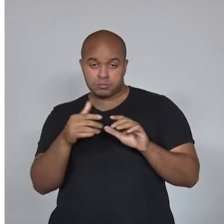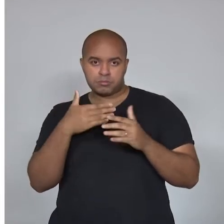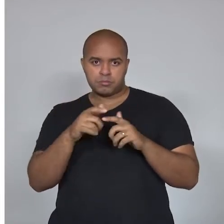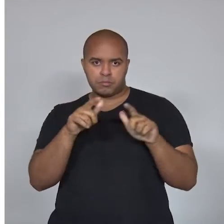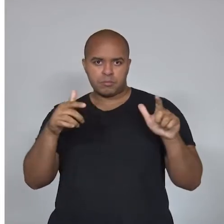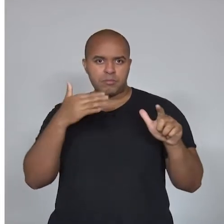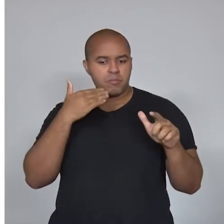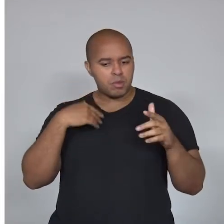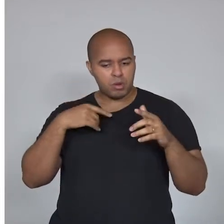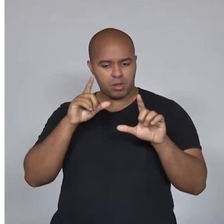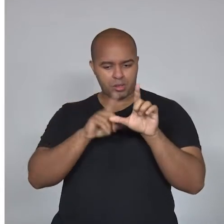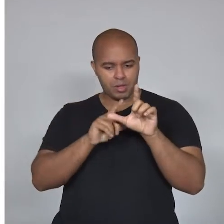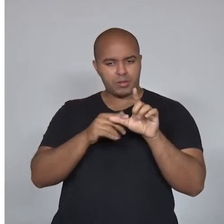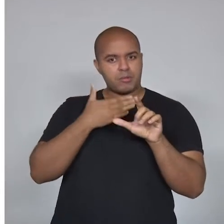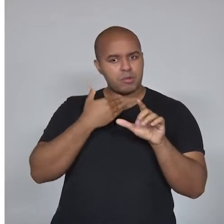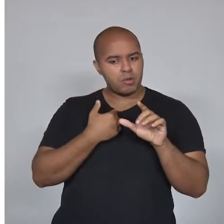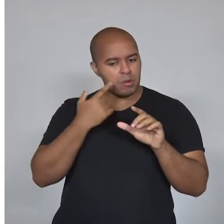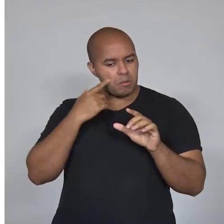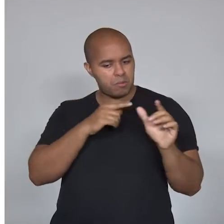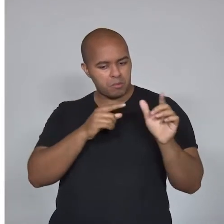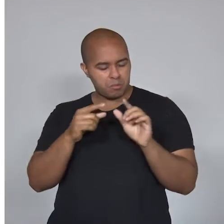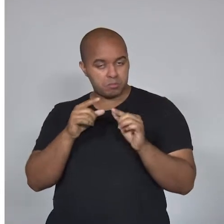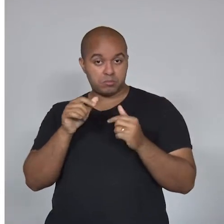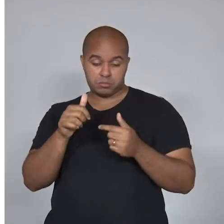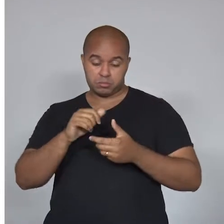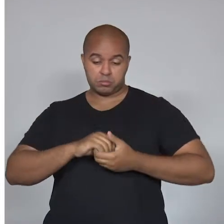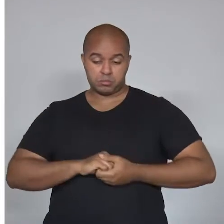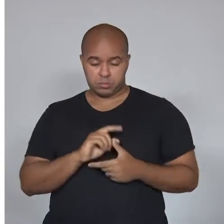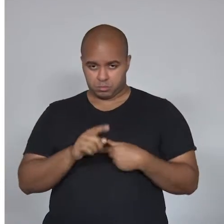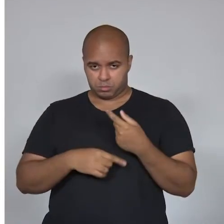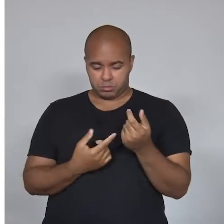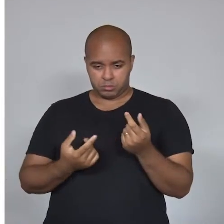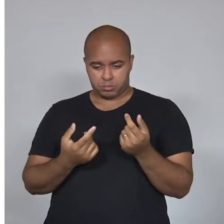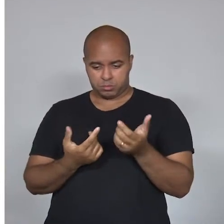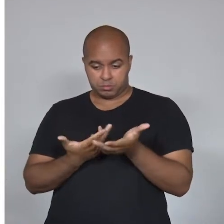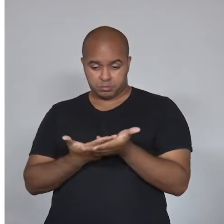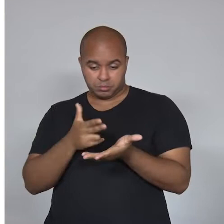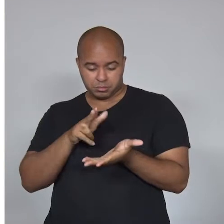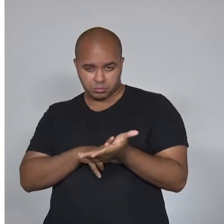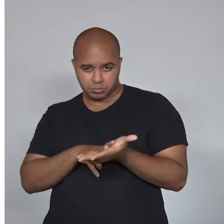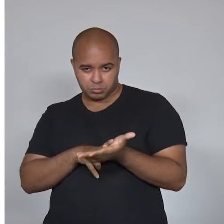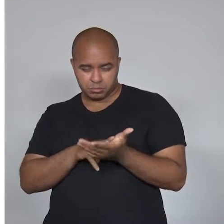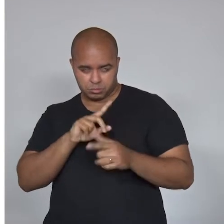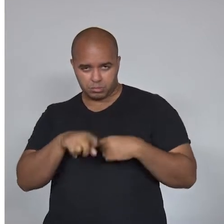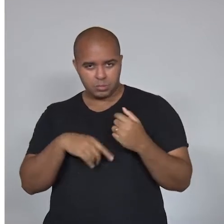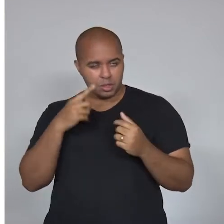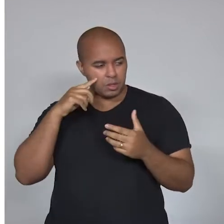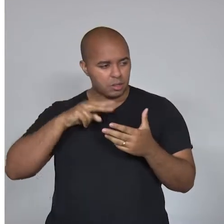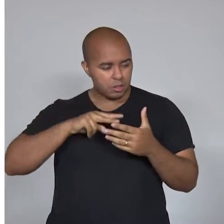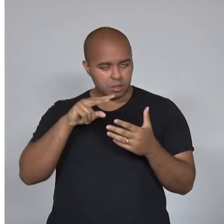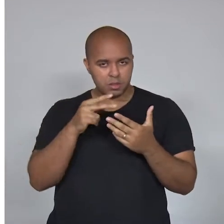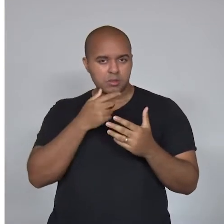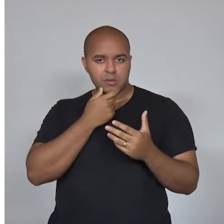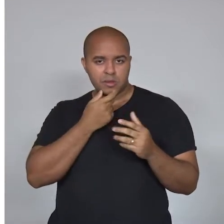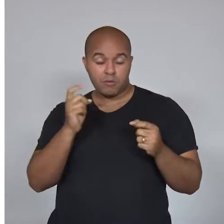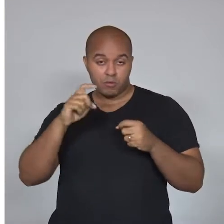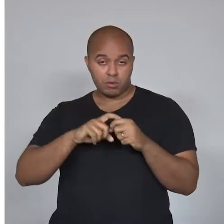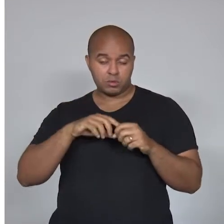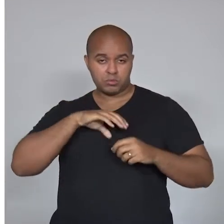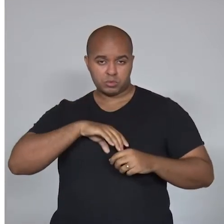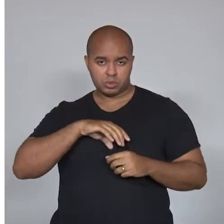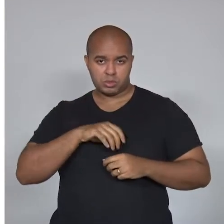aumentar um pouquinho a letra. Vou deixar o cursor aqui posicionado e daqui a pouco a gente, depois da leitura em inglês, a gente volta para a